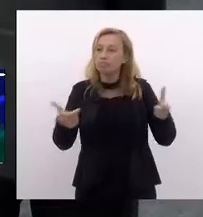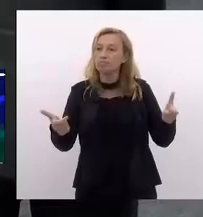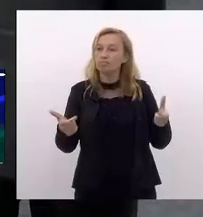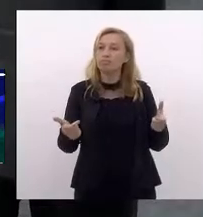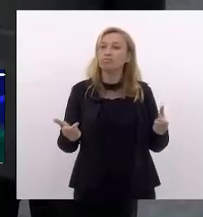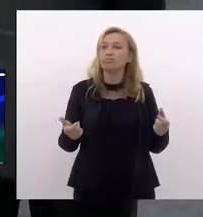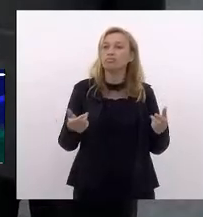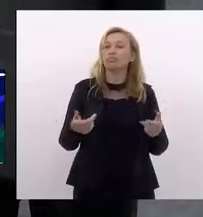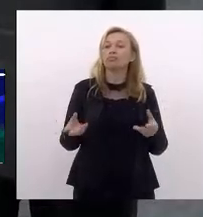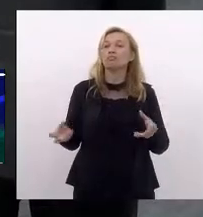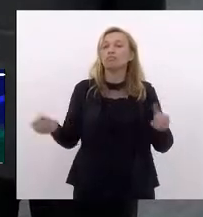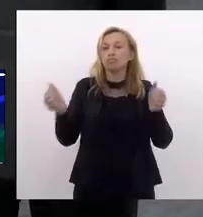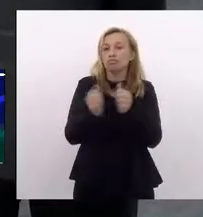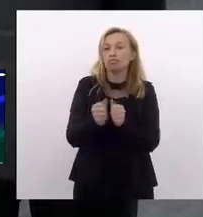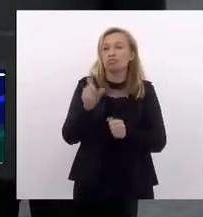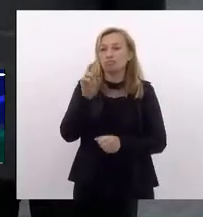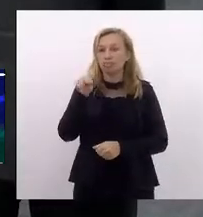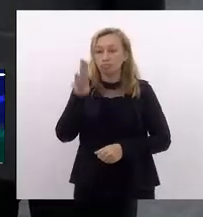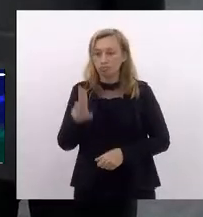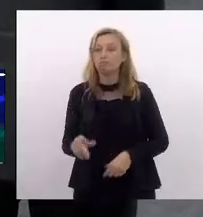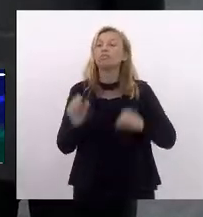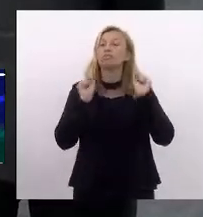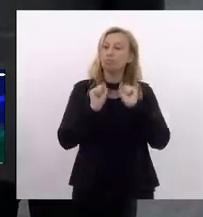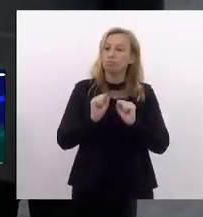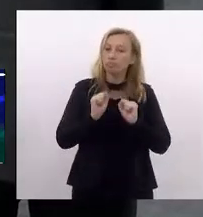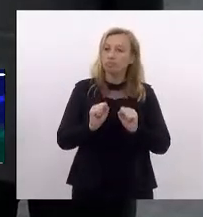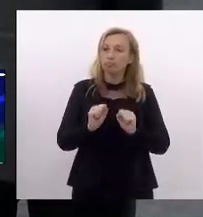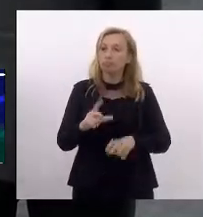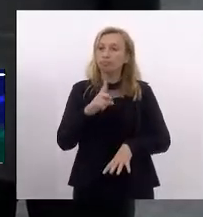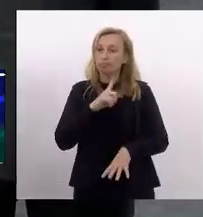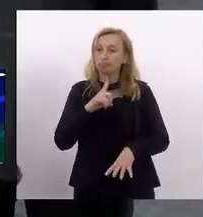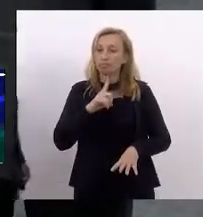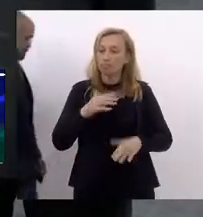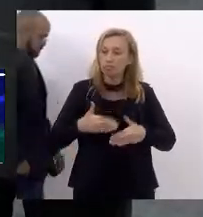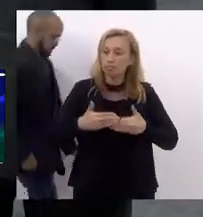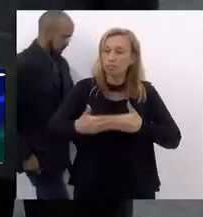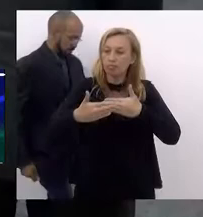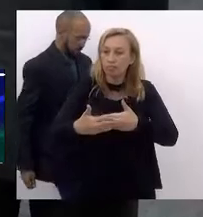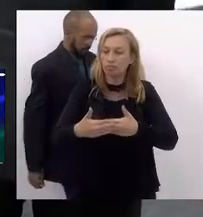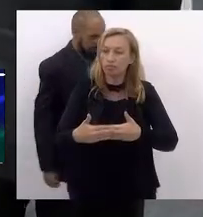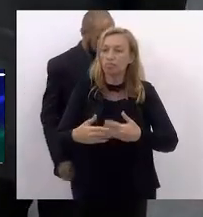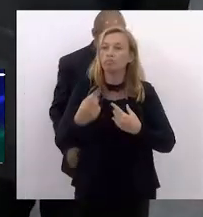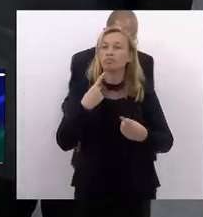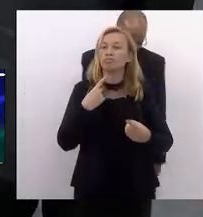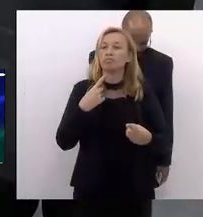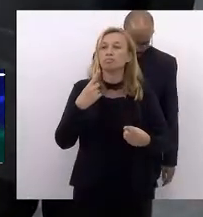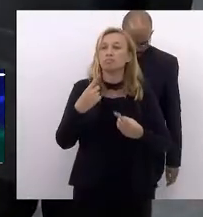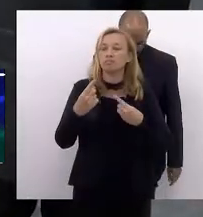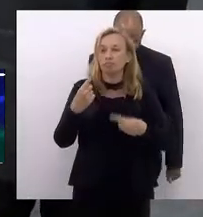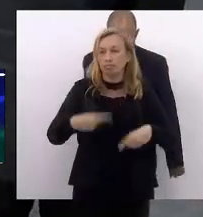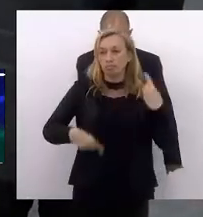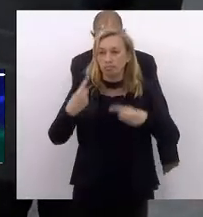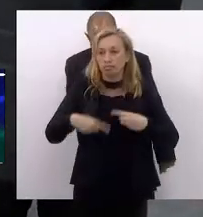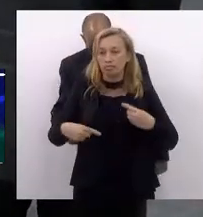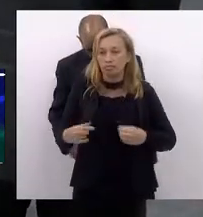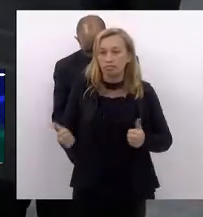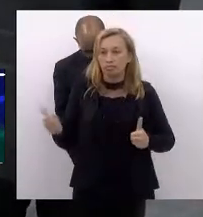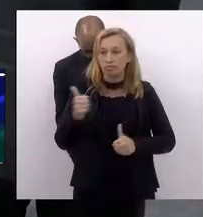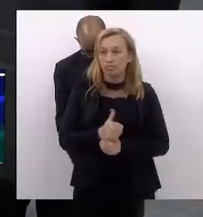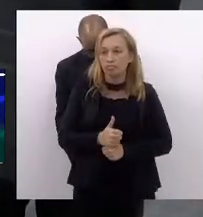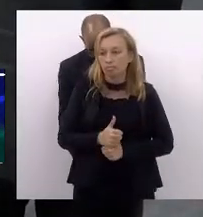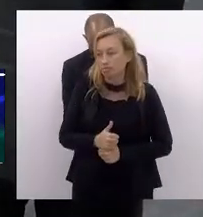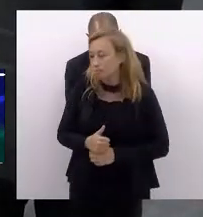inclusive com a ONU para que a gente pudesse ter aí um avanço nas políticas de valorização